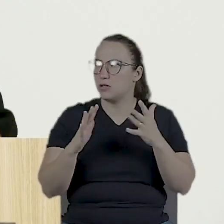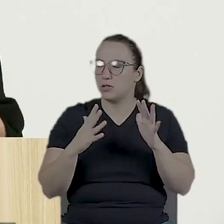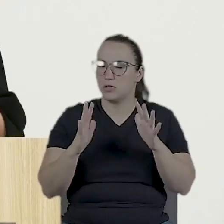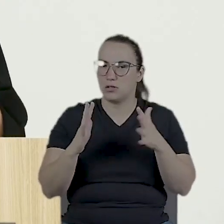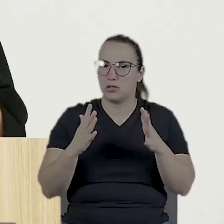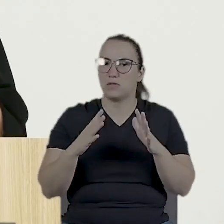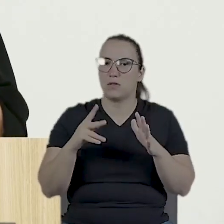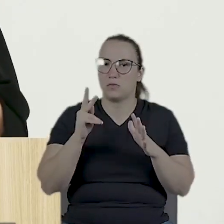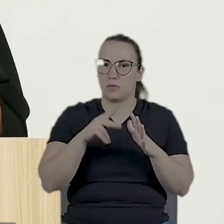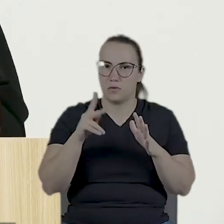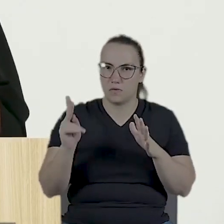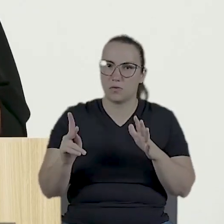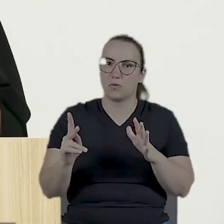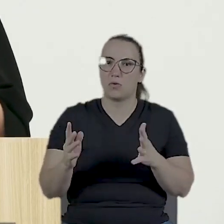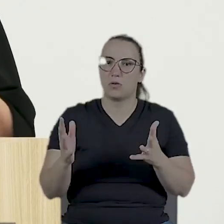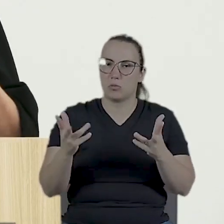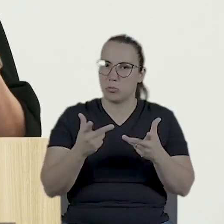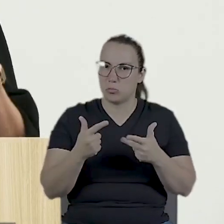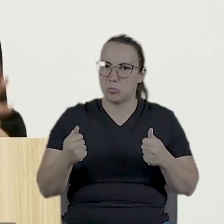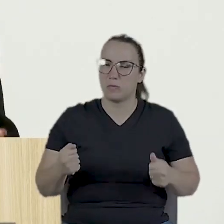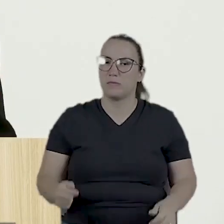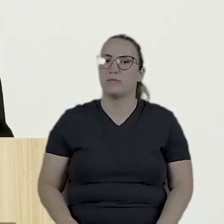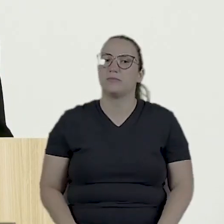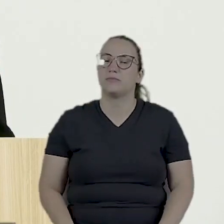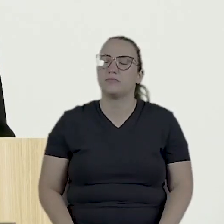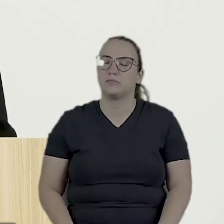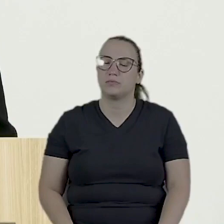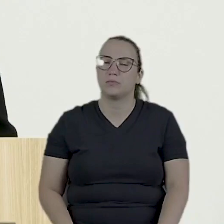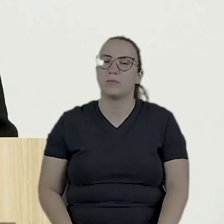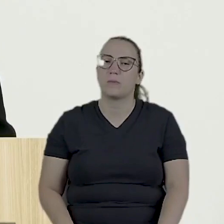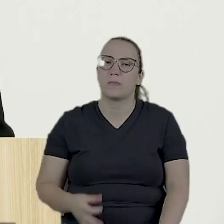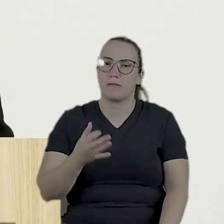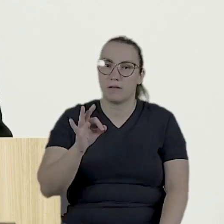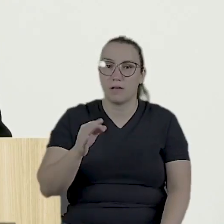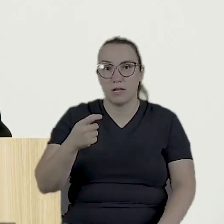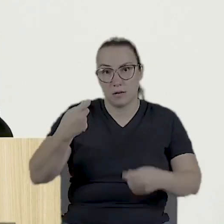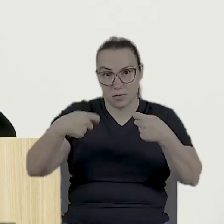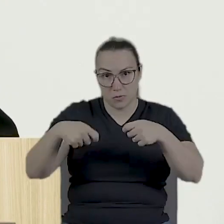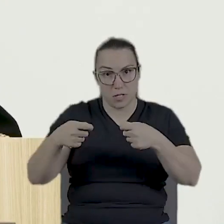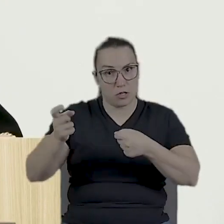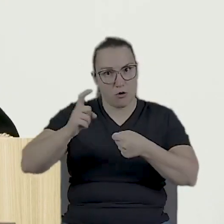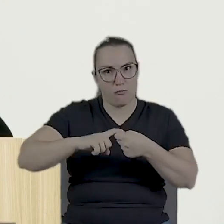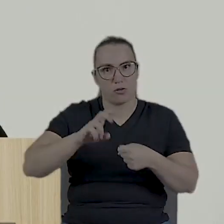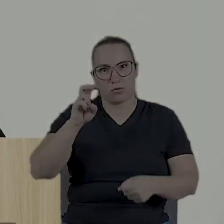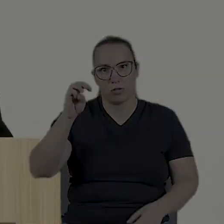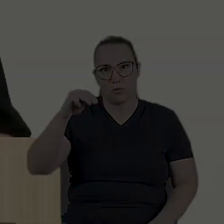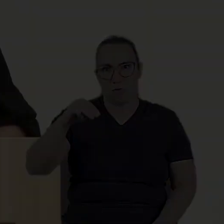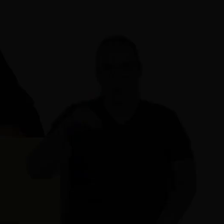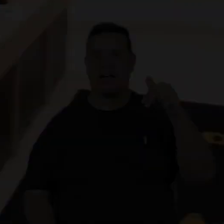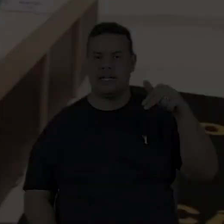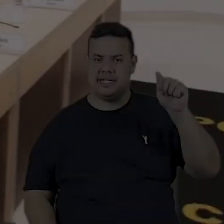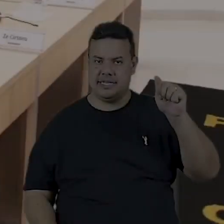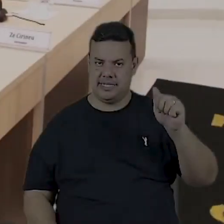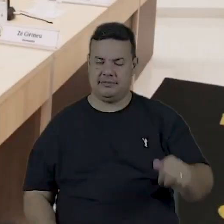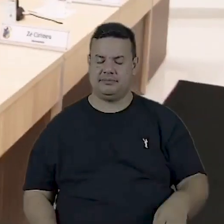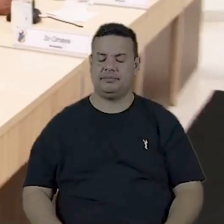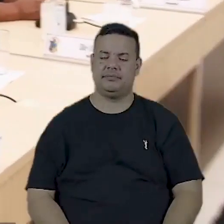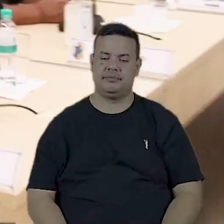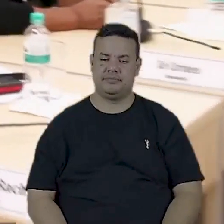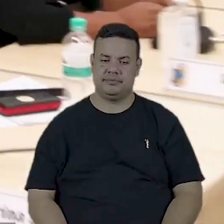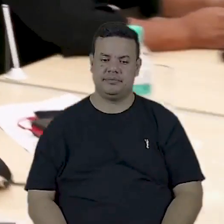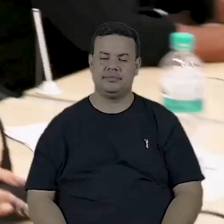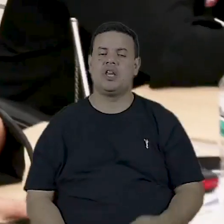me surpreenderam. E é isso. Se precisar, eu volto nos 5 minutos finais. Volto nos